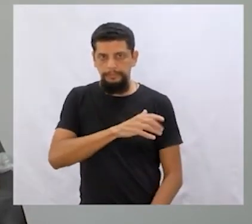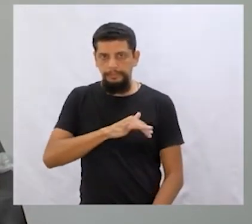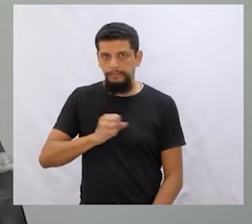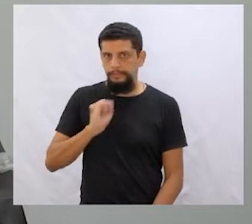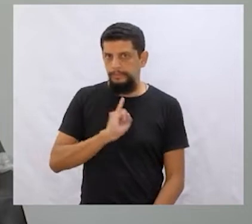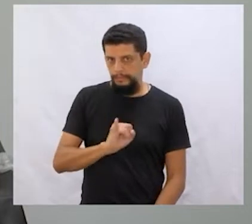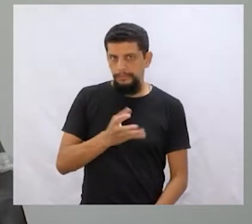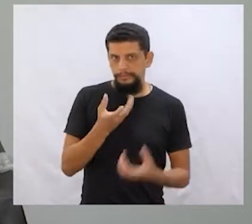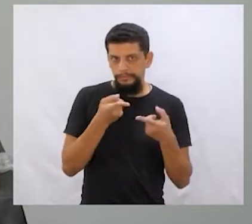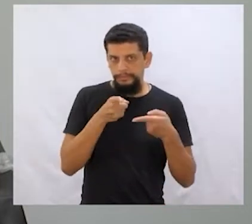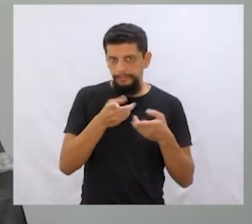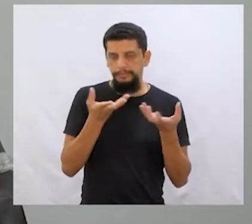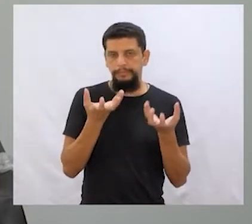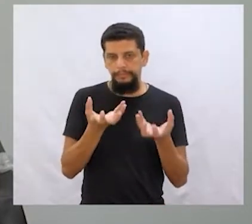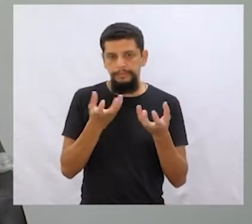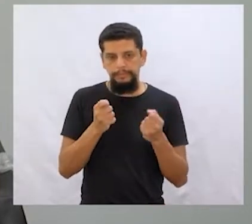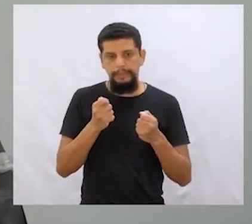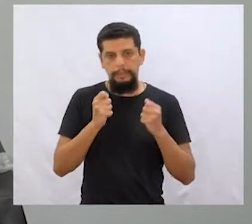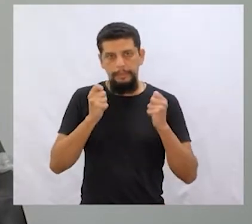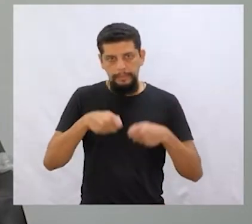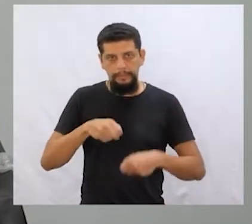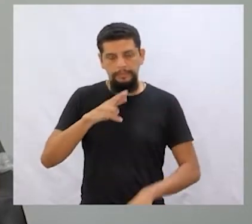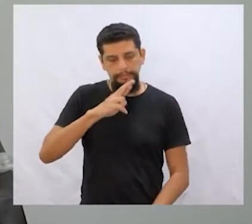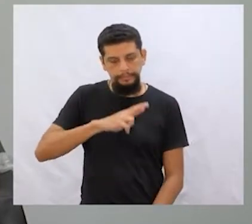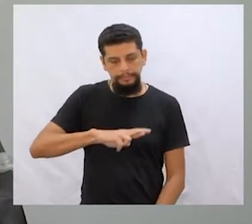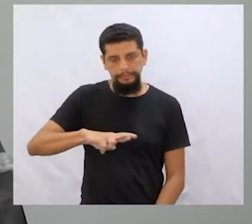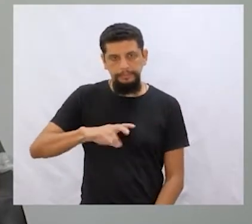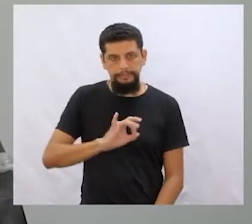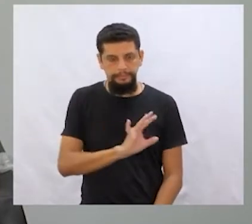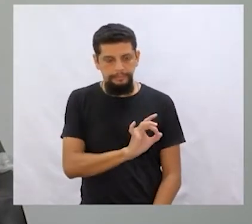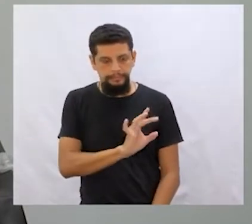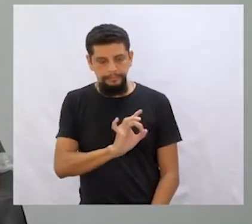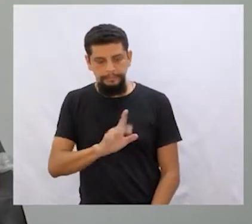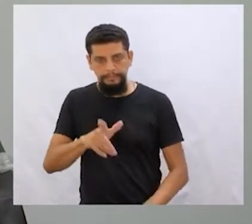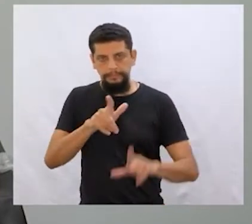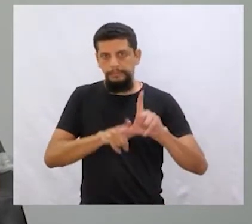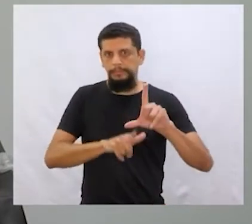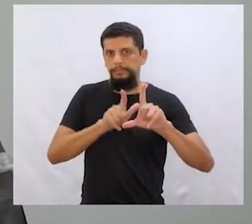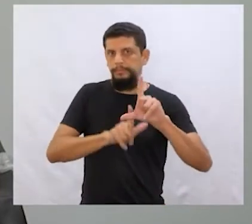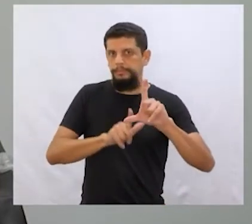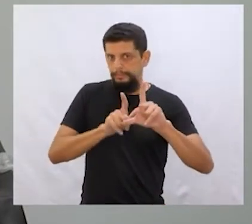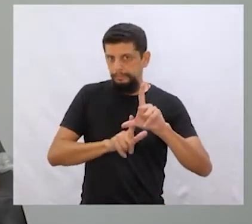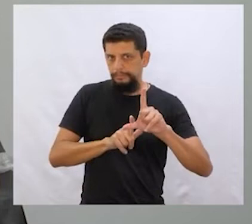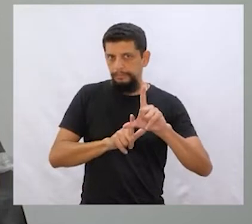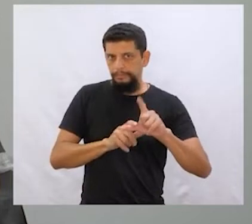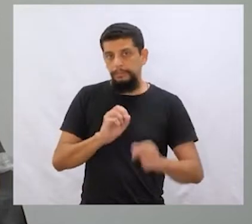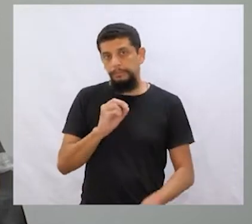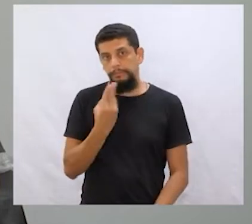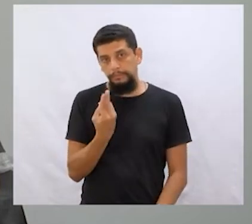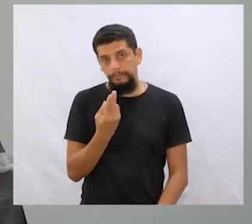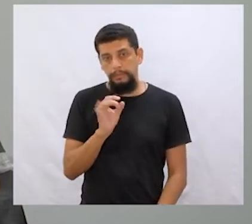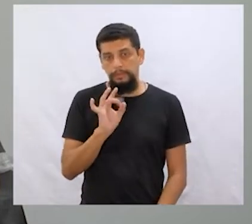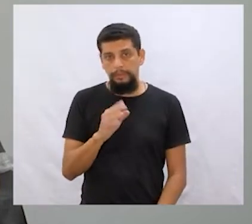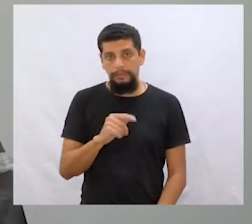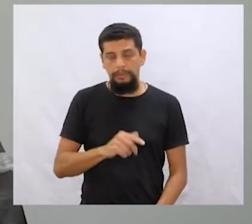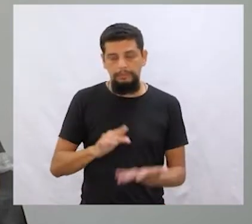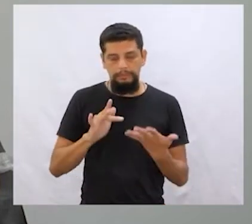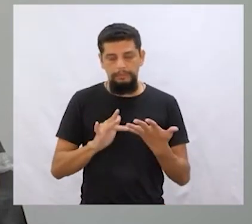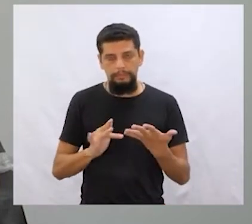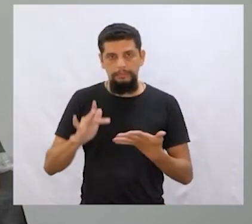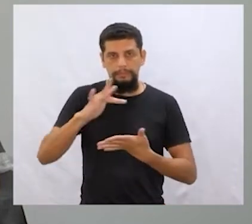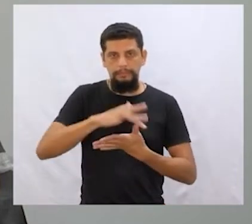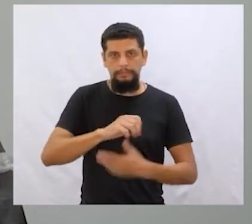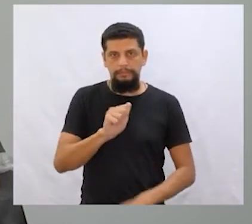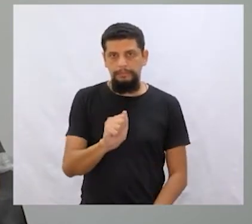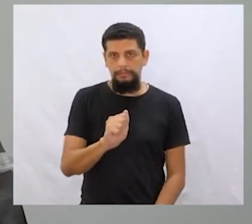alfabeto. Se vocês quiserem, vocês podem repetir as letras novamente, ou somente as vogais, que é